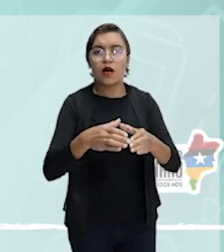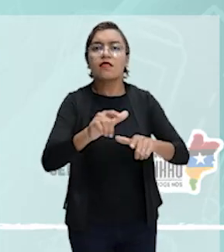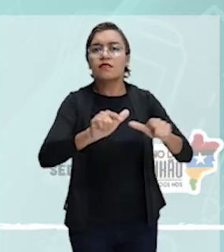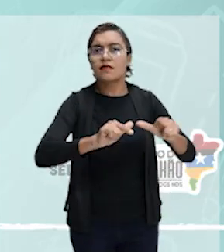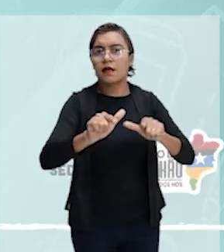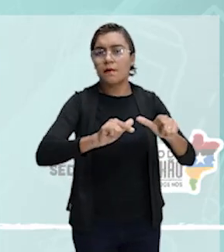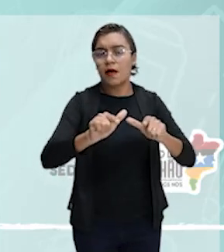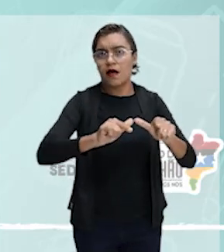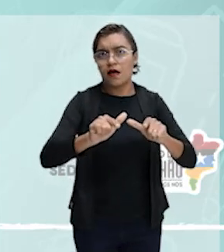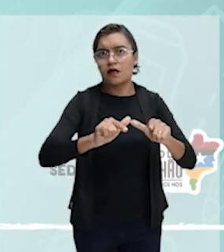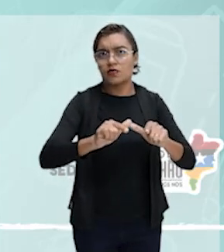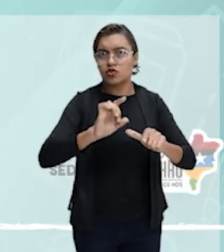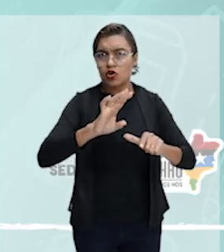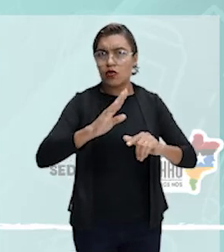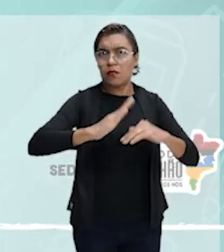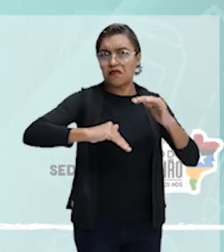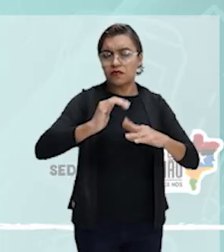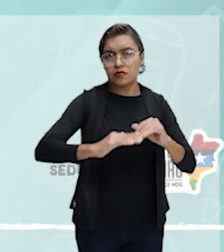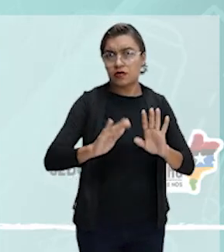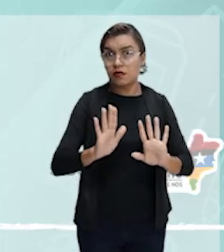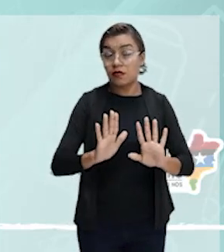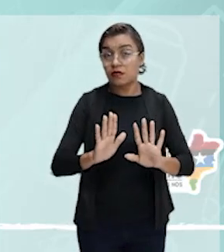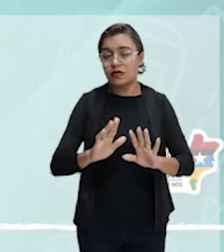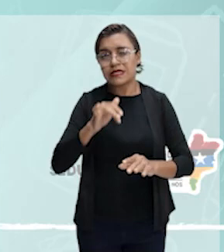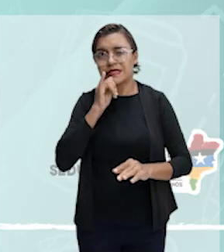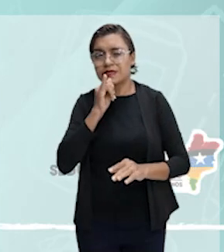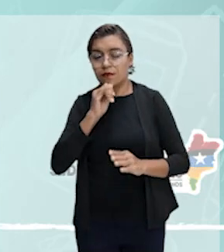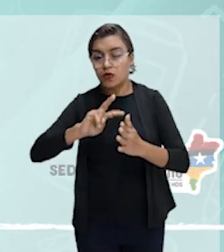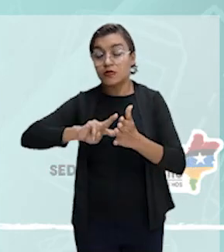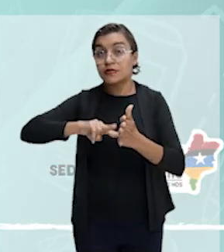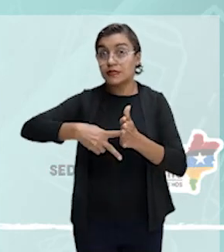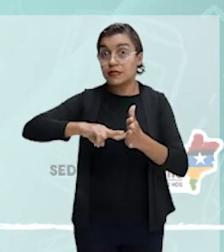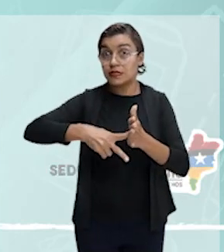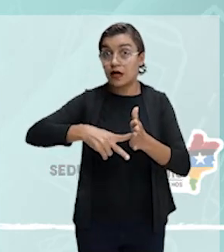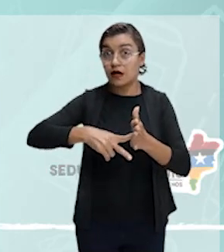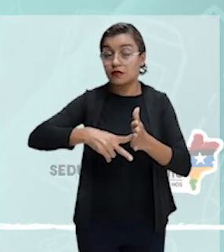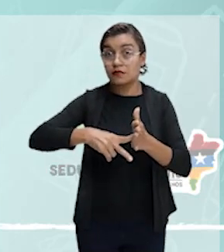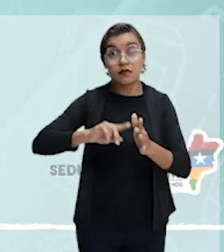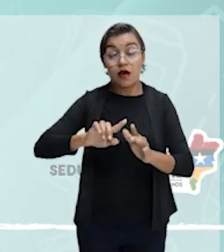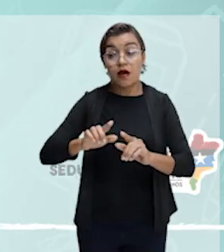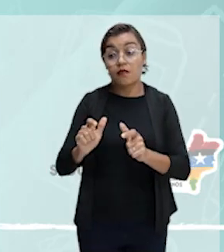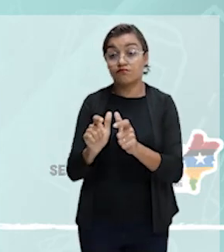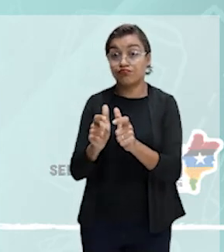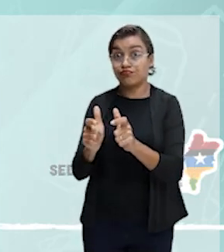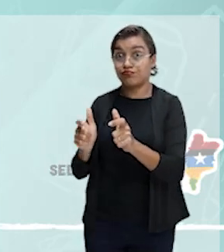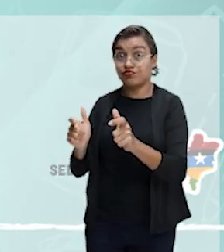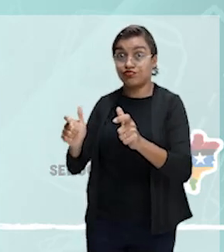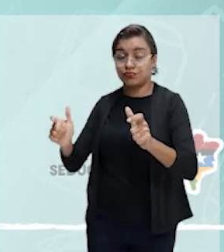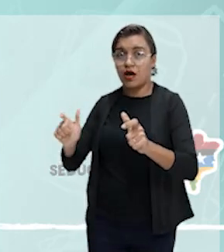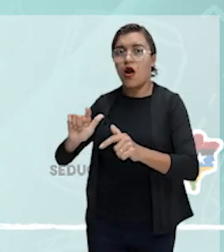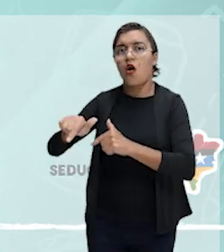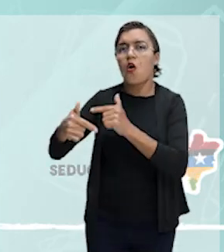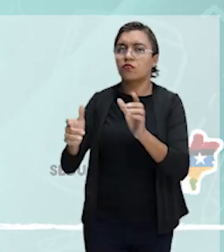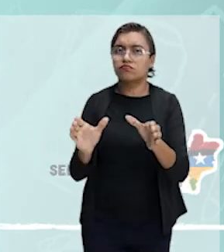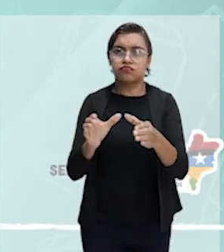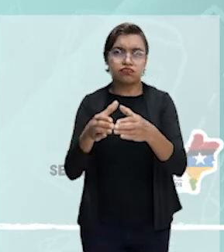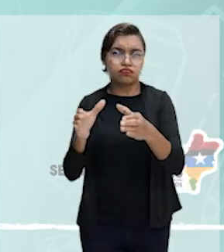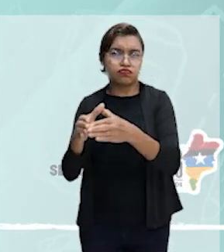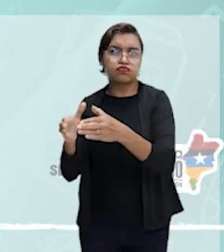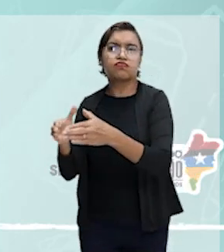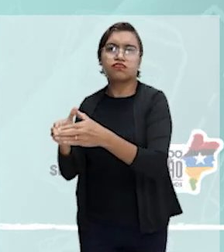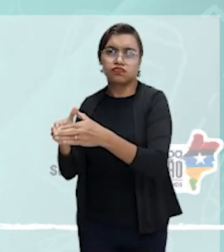determinada categoria profissional, como o caso dos sindicatos. Mas eles são mais abrangentes, né? Eles tendem a ter